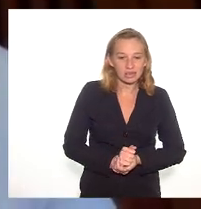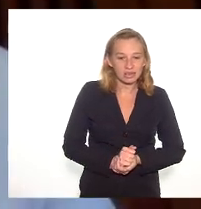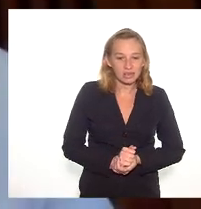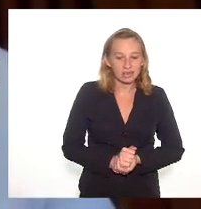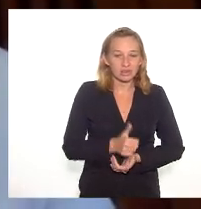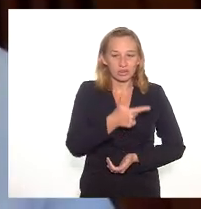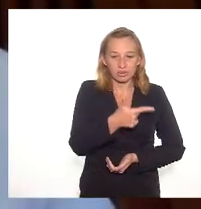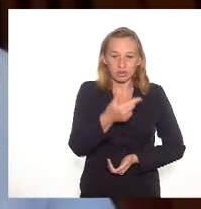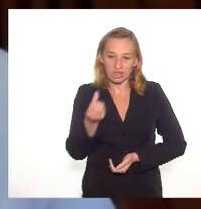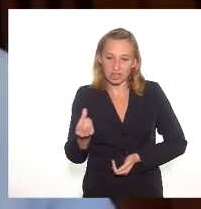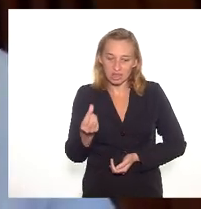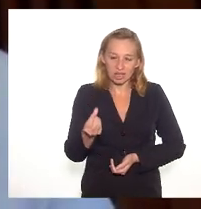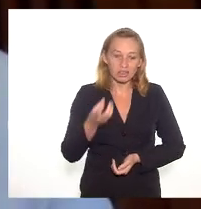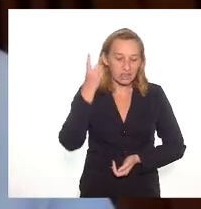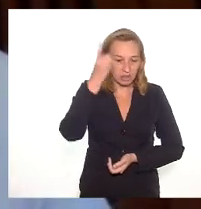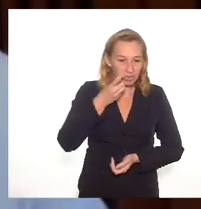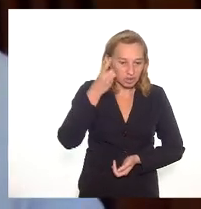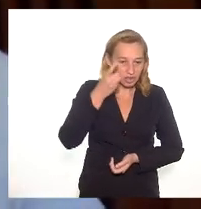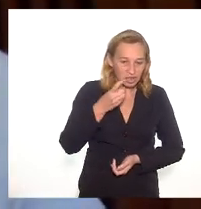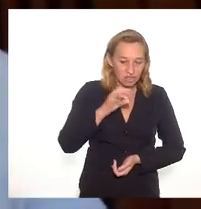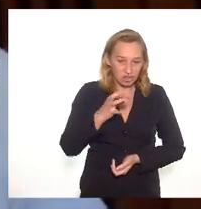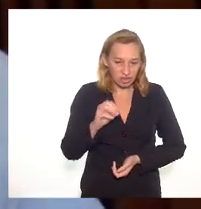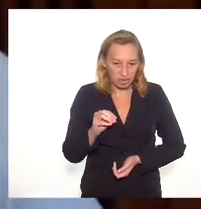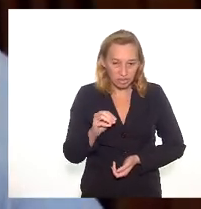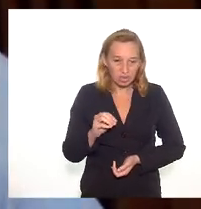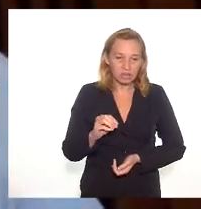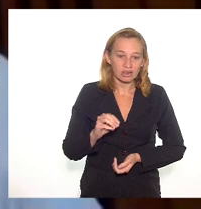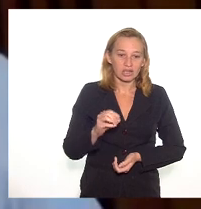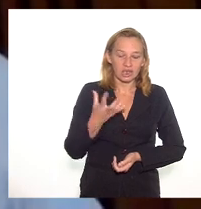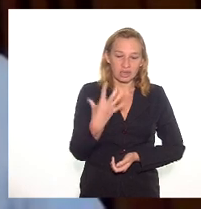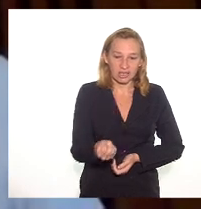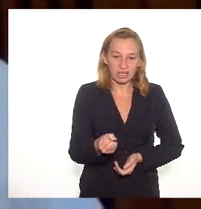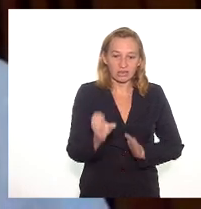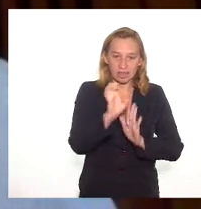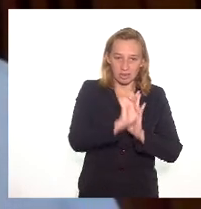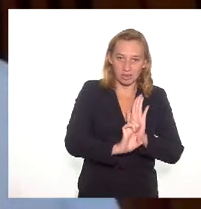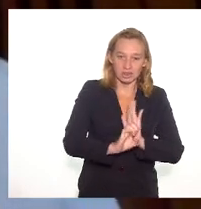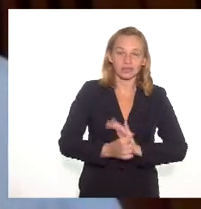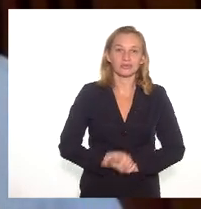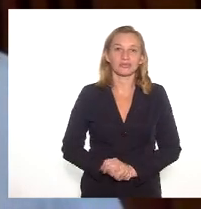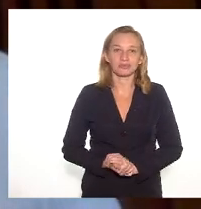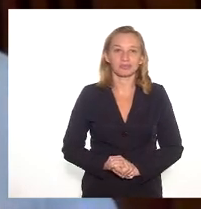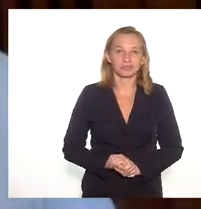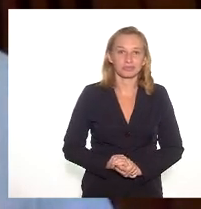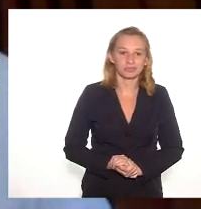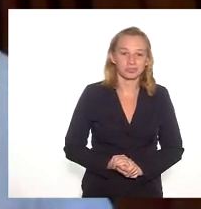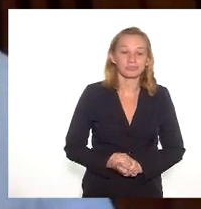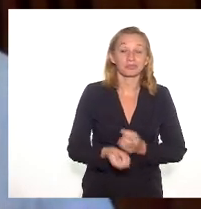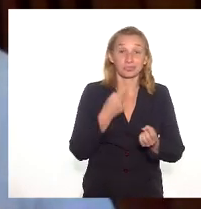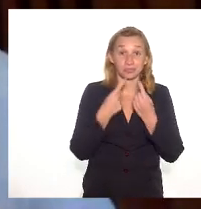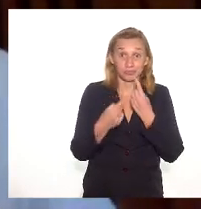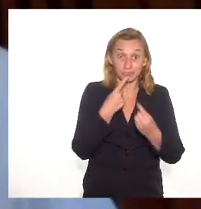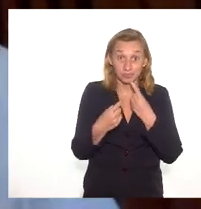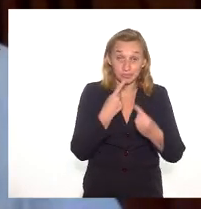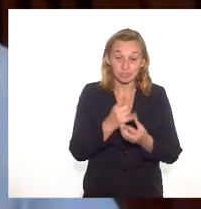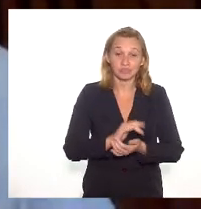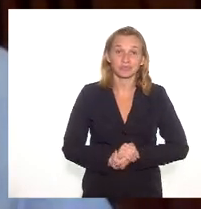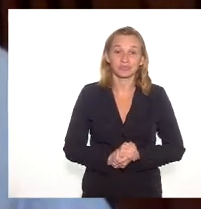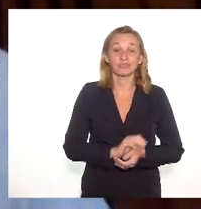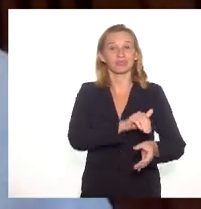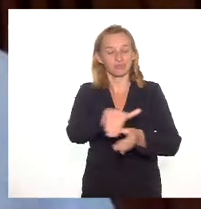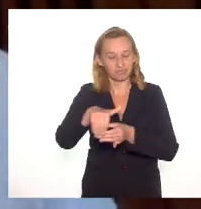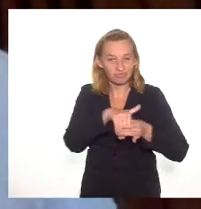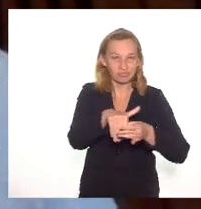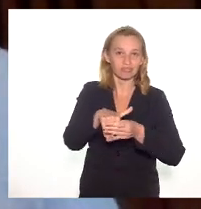de 2016, doutor deputado Tiago Mohamed, parecer é favorável às emendas. Em discussão,